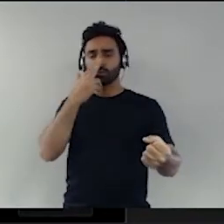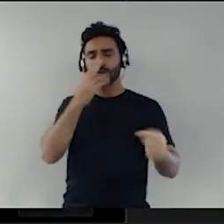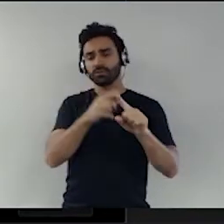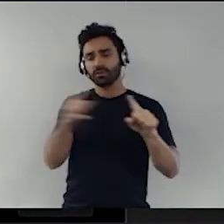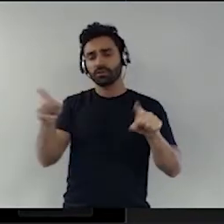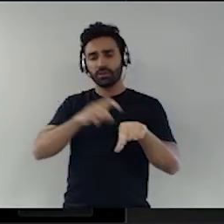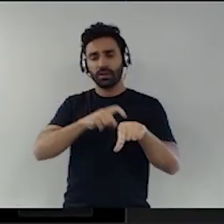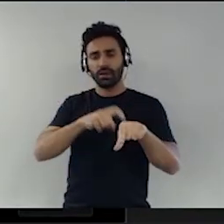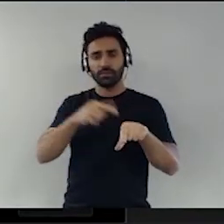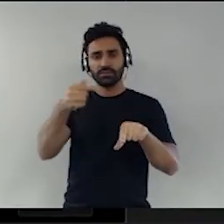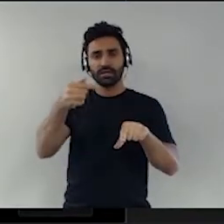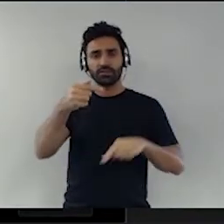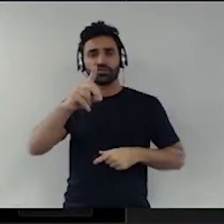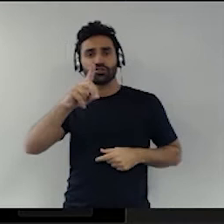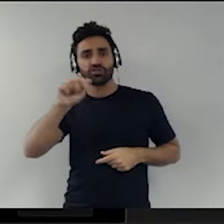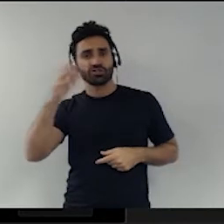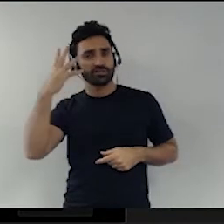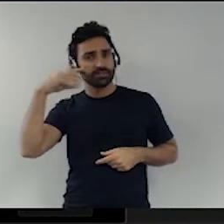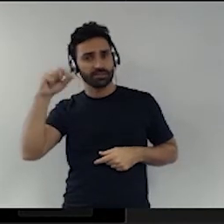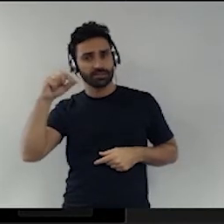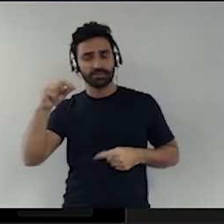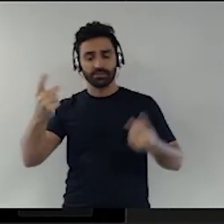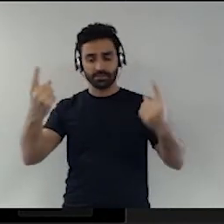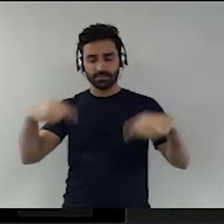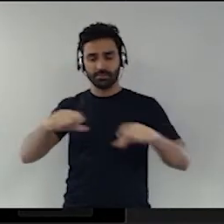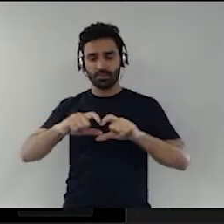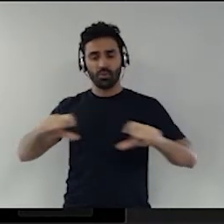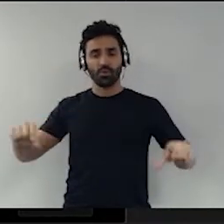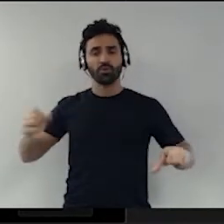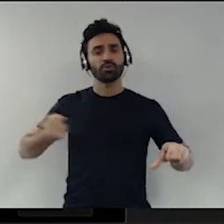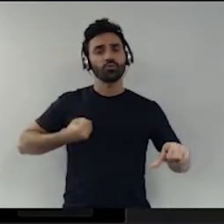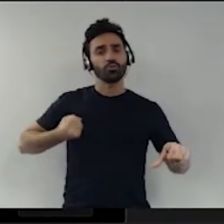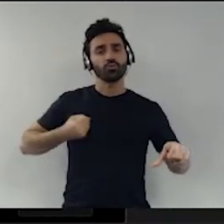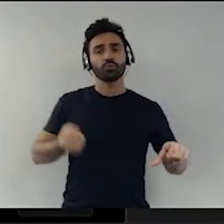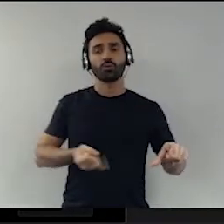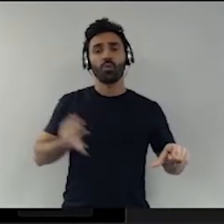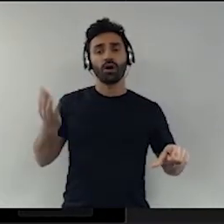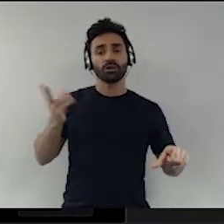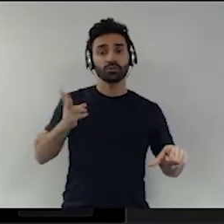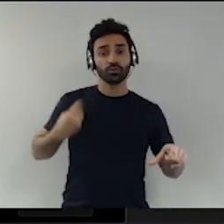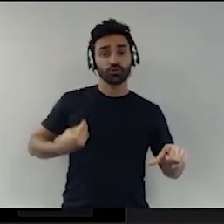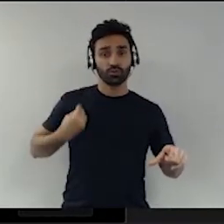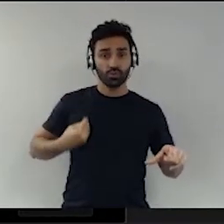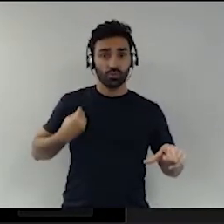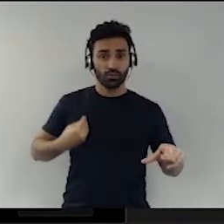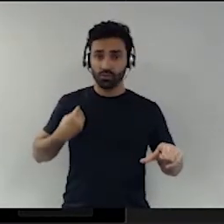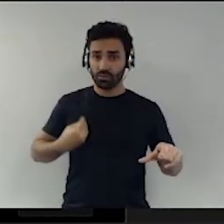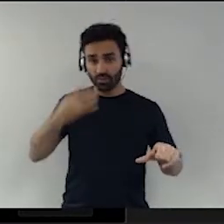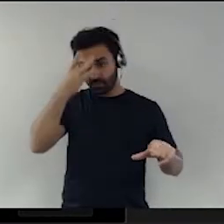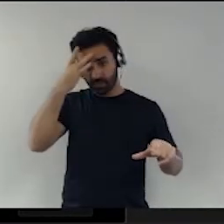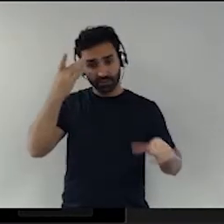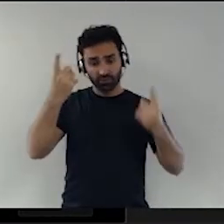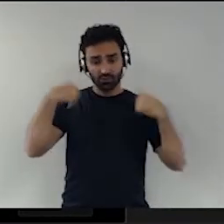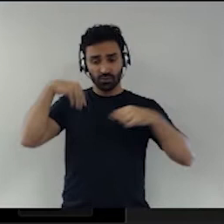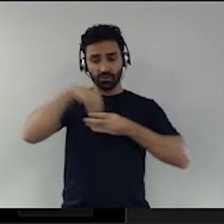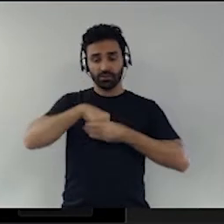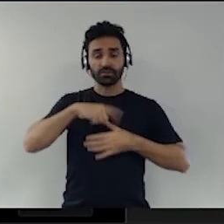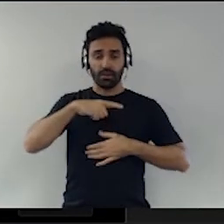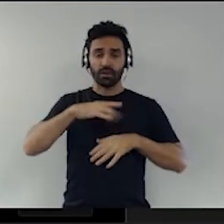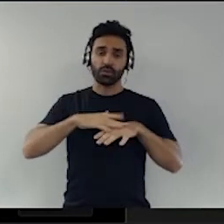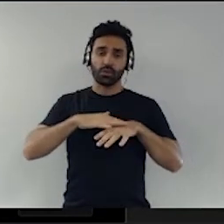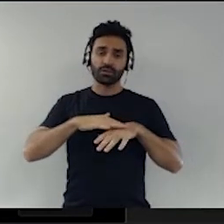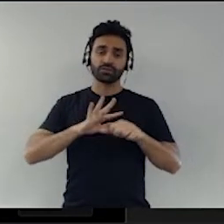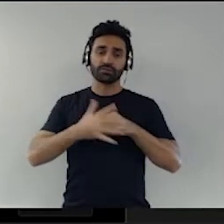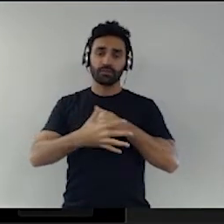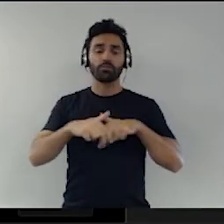aí, os últimos 7 dias. E aqui embaixo, os números de casos ativos. É aquele povo que está infeccioso, vamos dizer assim. E é por isso